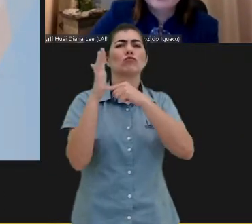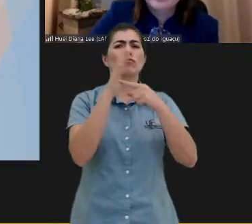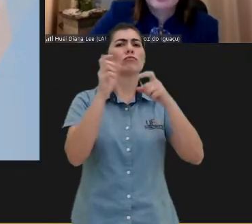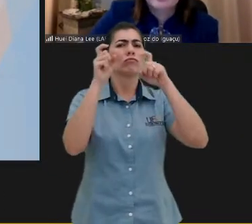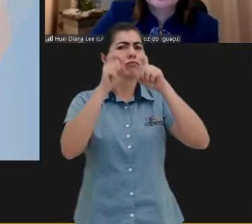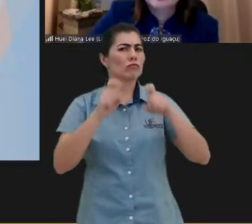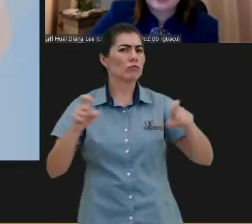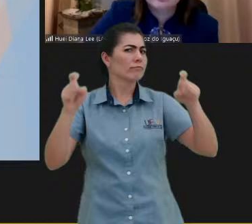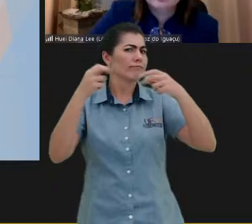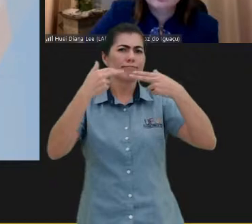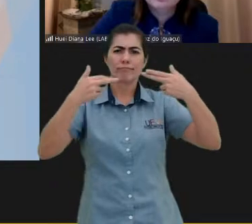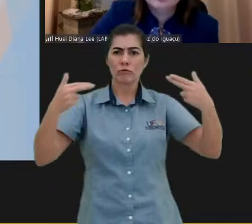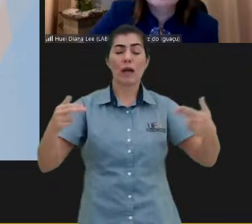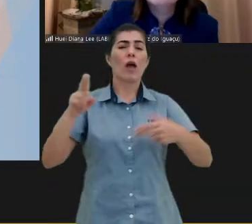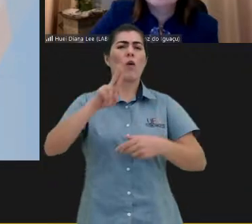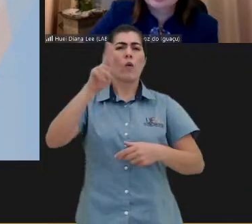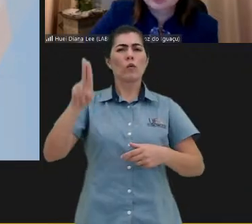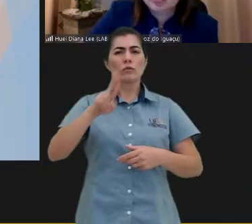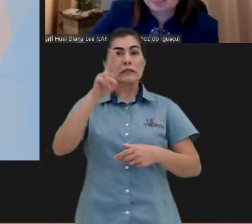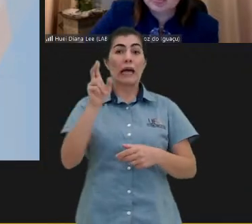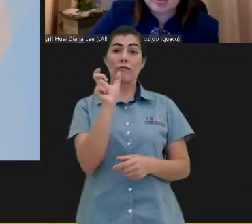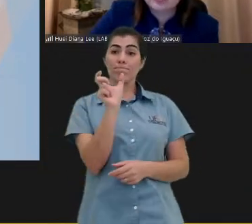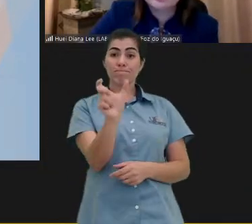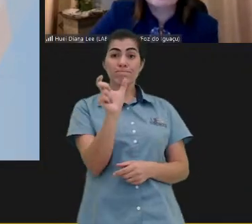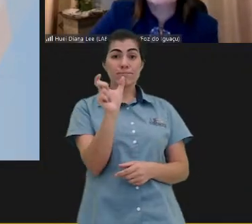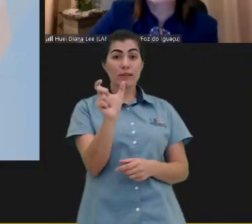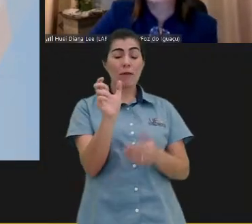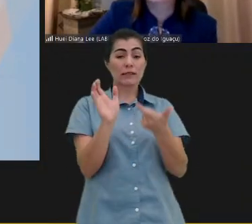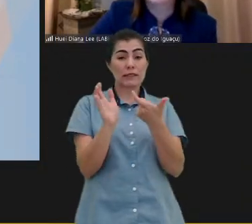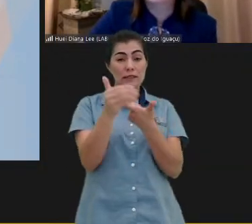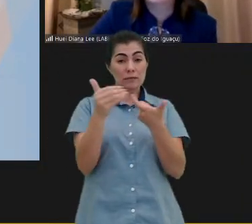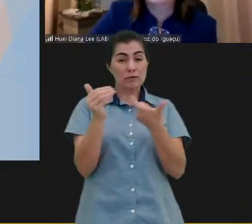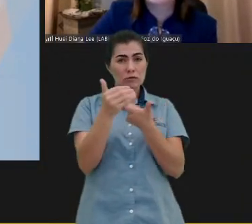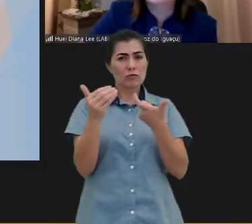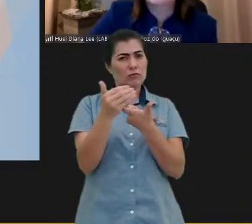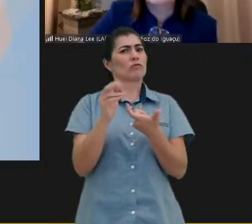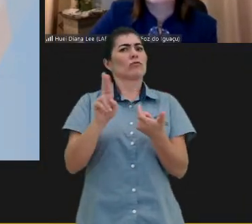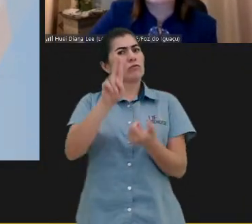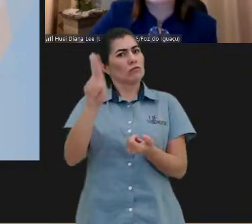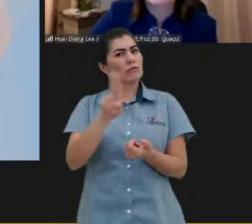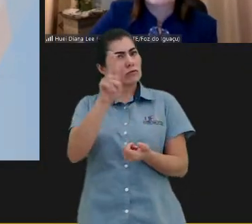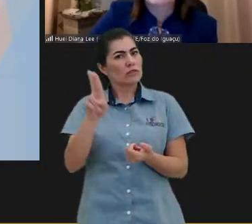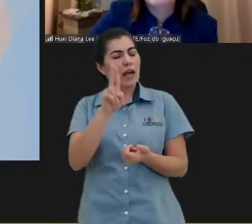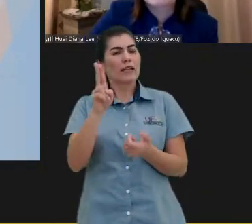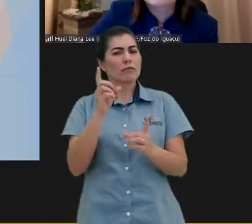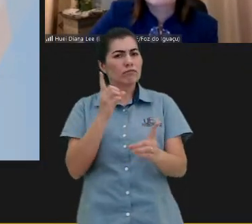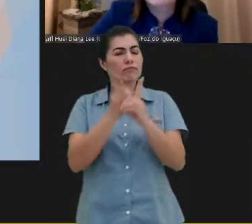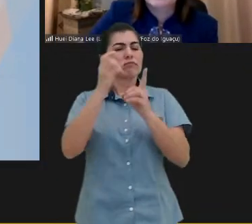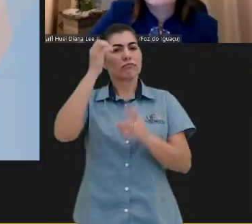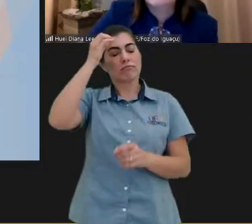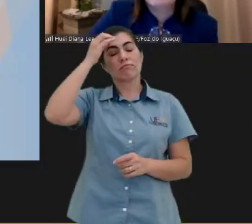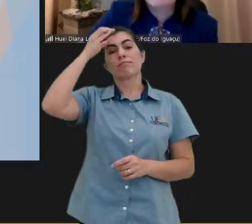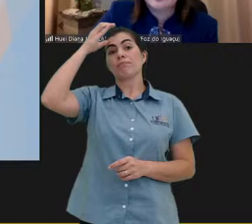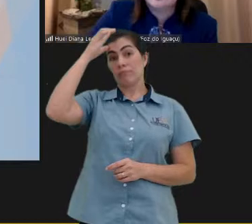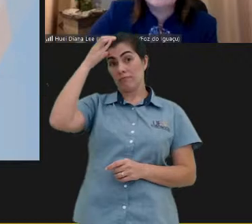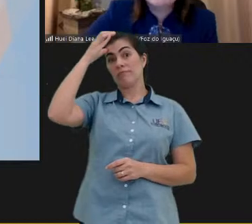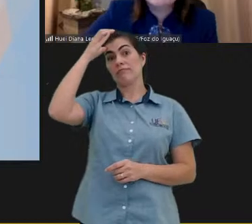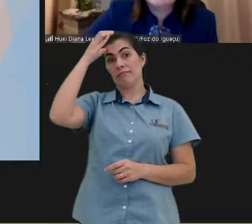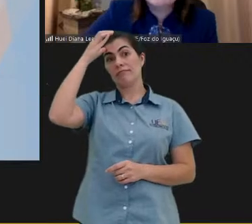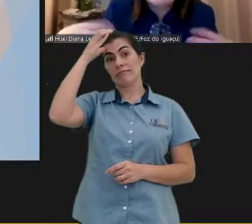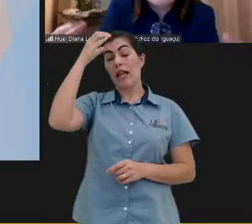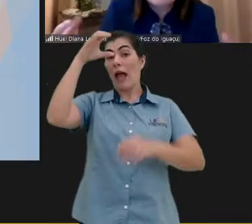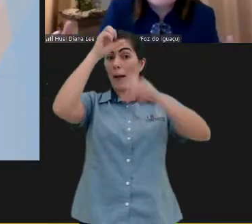muito usados e que estão todos associados a essa questão de descoberta de conhecimento. Aprendizado de máquina é uma